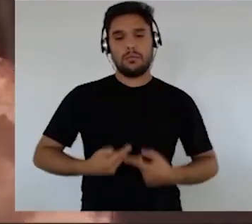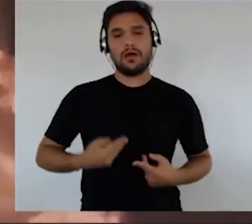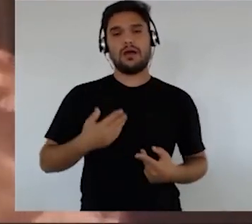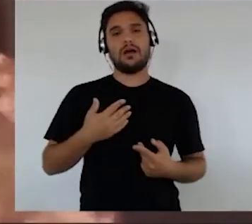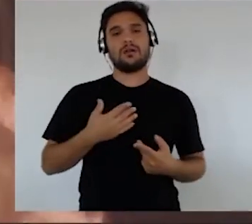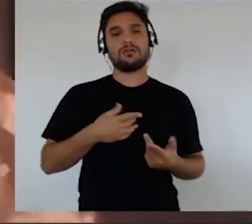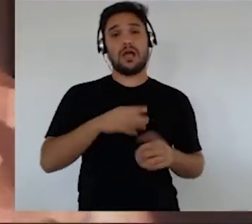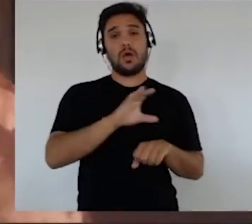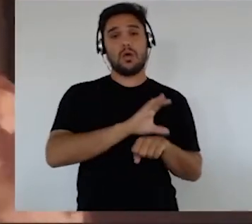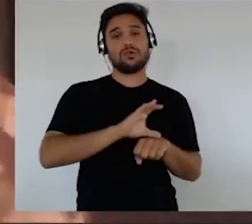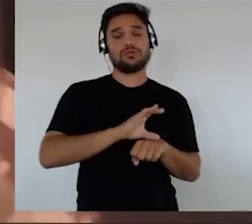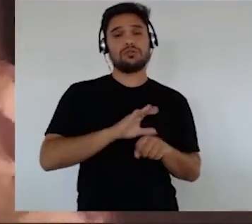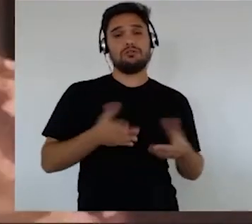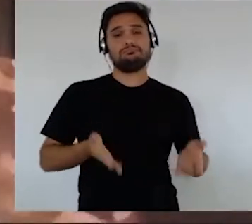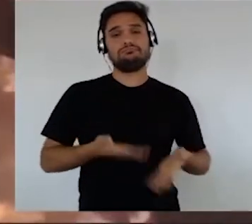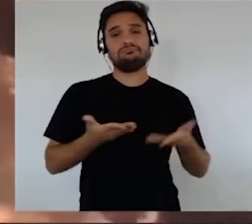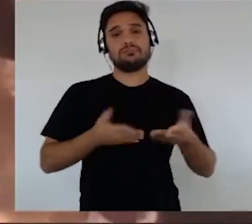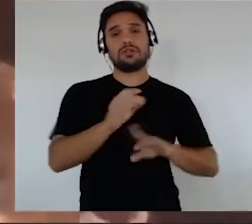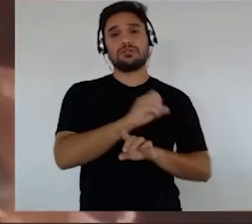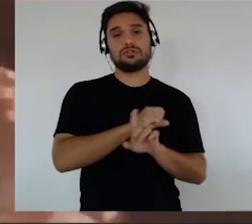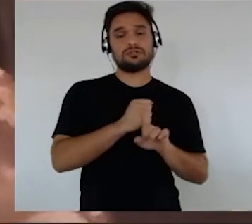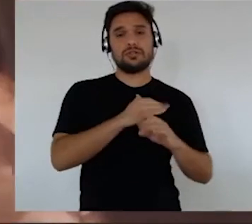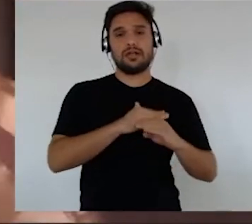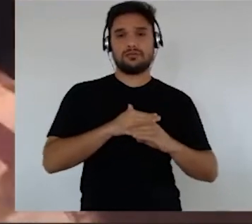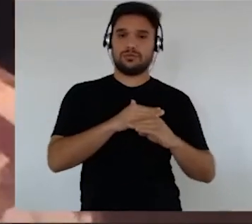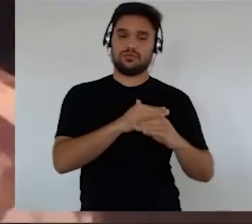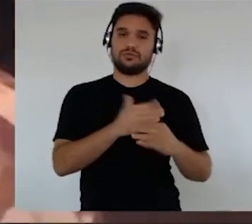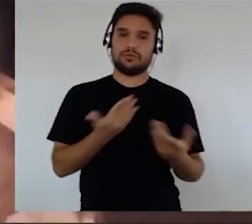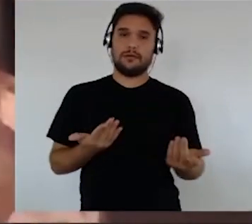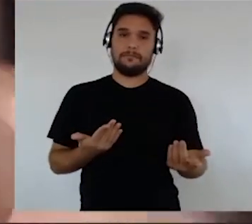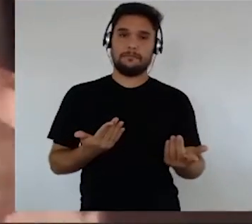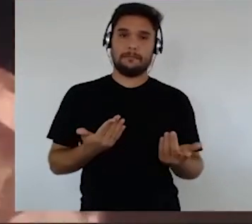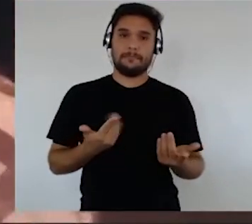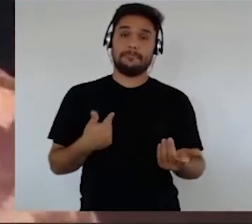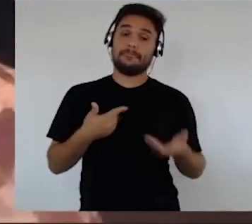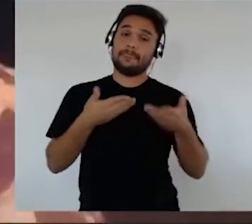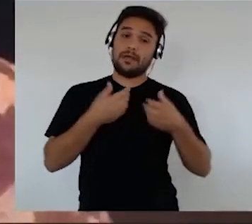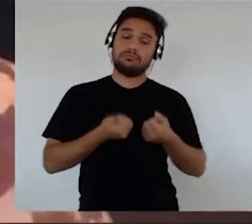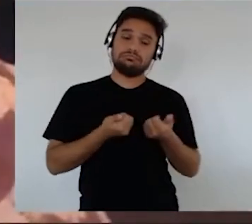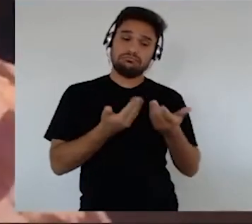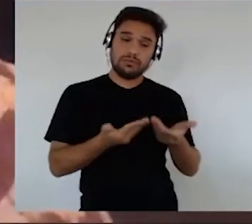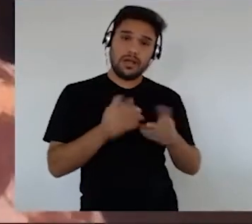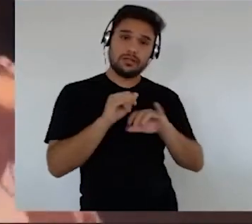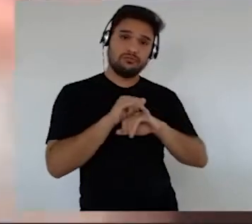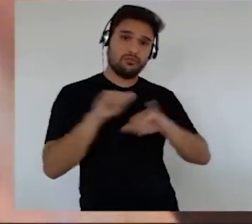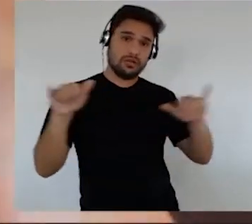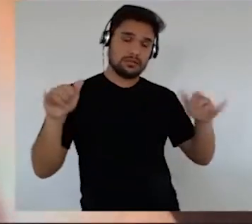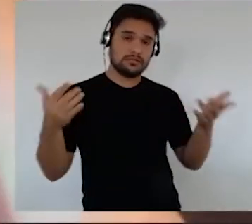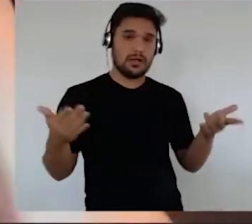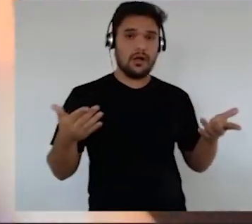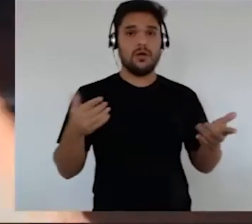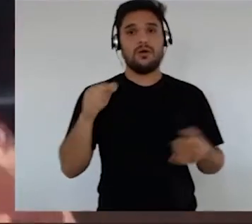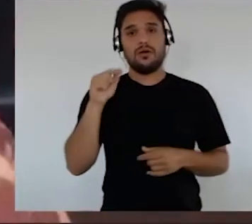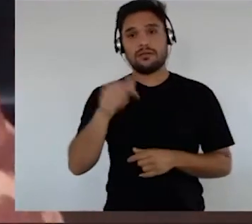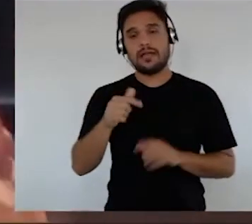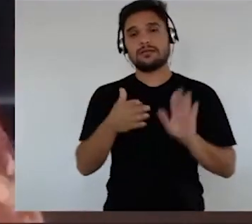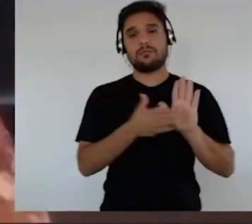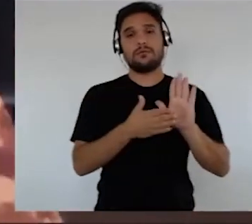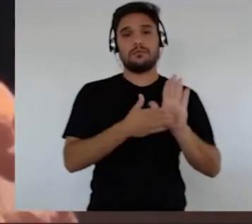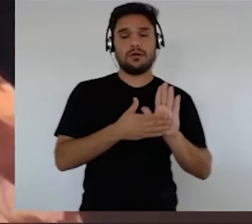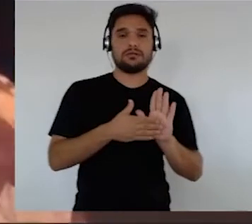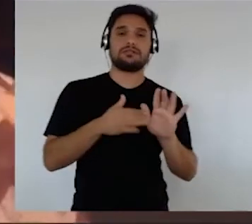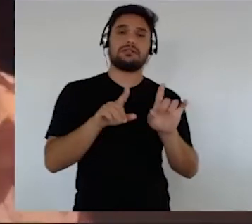nossa Constituição, de uma promoção de uma sociedade mais justa. Então, fica aí essa divulgação dessa matéria que está